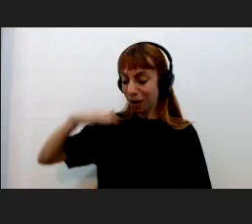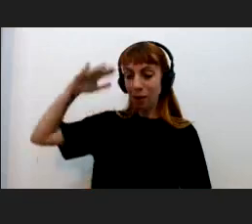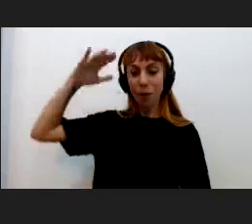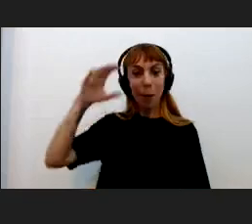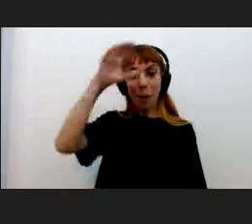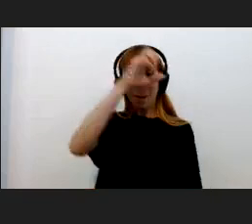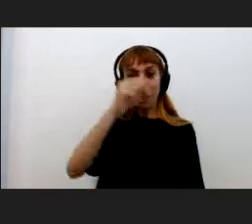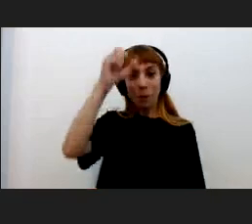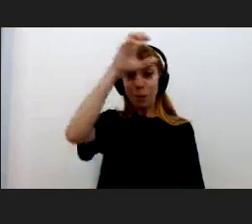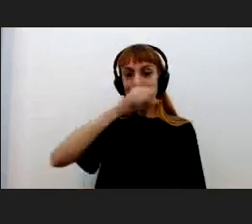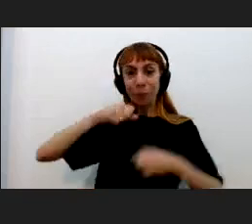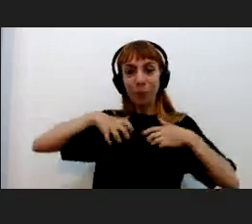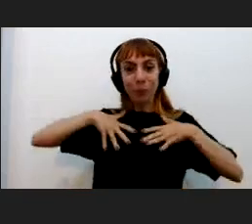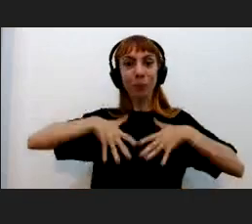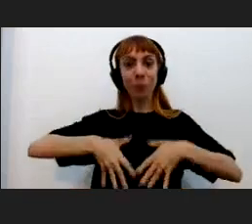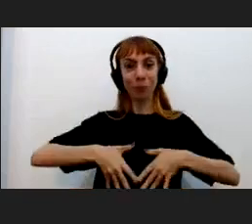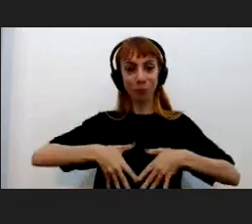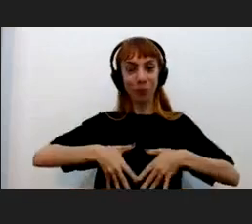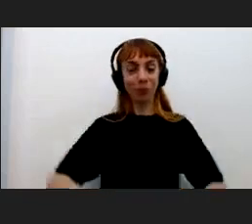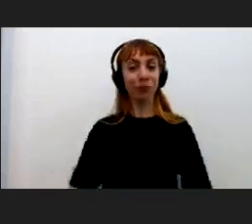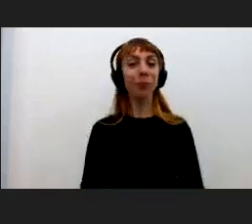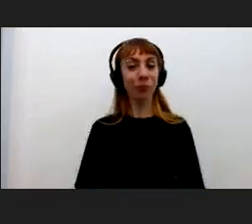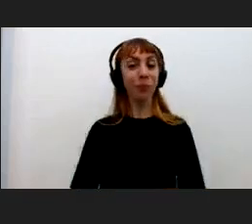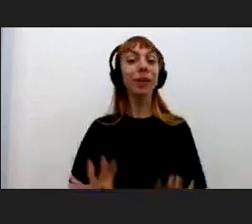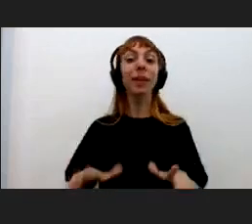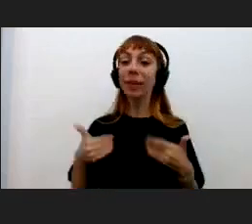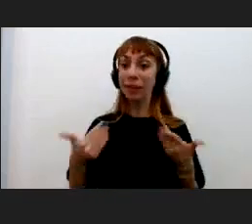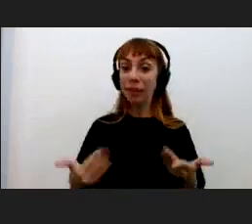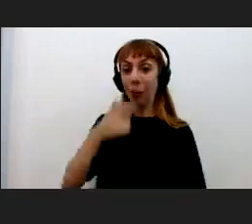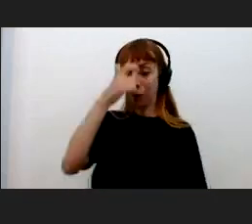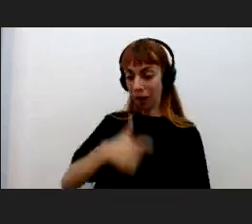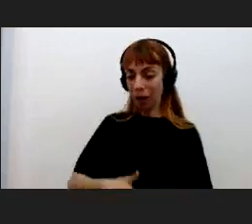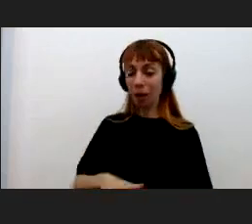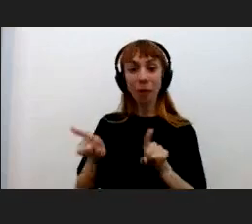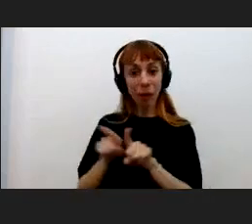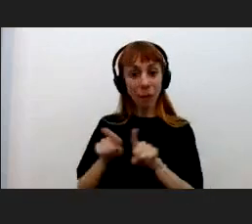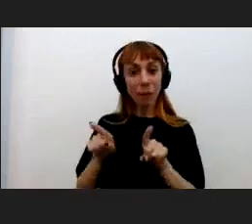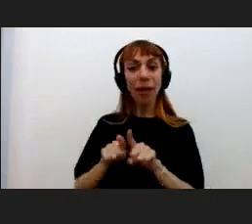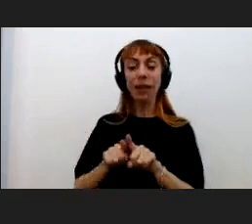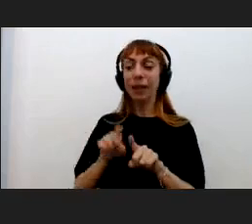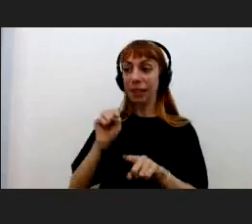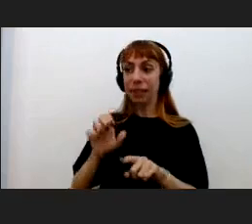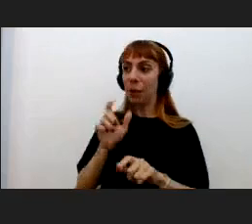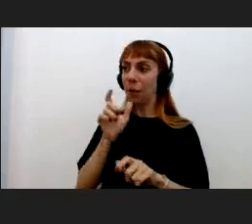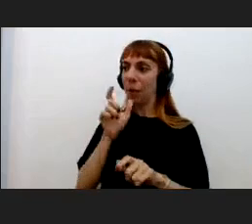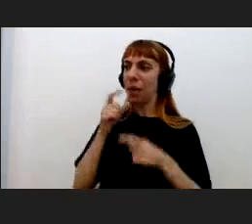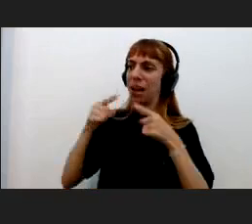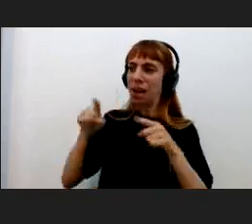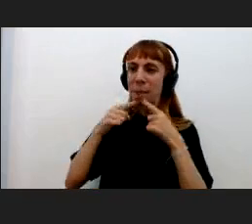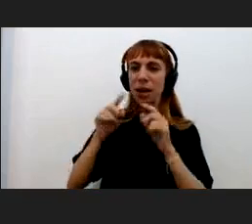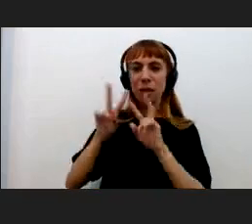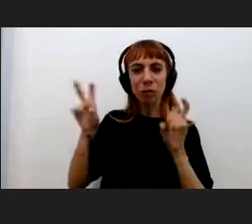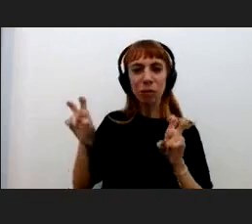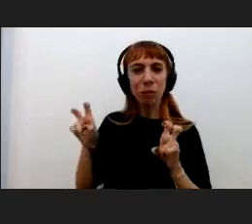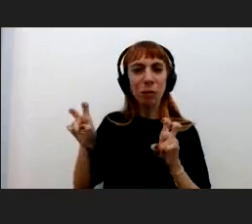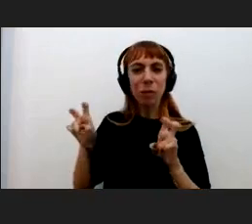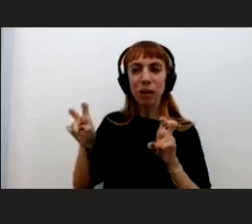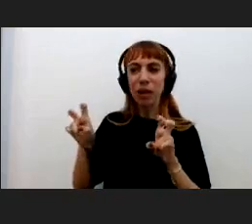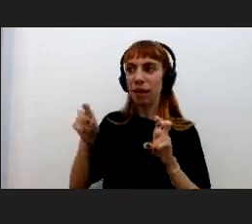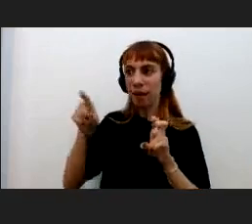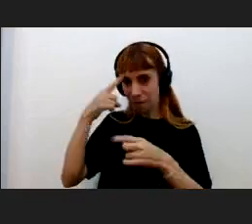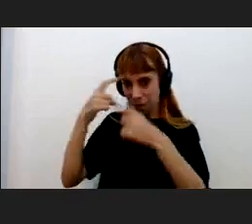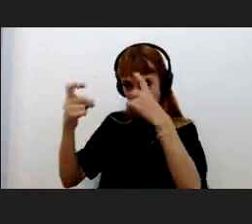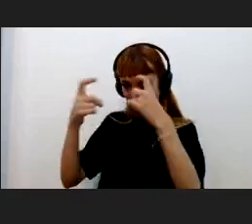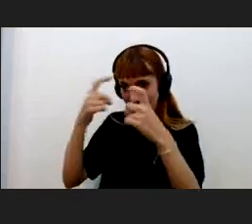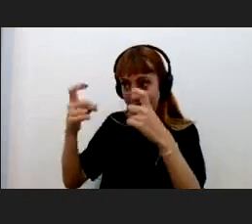Então, eu também sou passível de reproduzir a mesma violência da qual eu estou me queixando. Daí a importância, né,